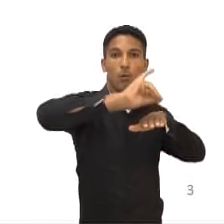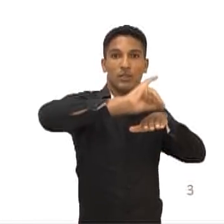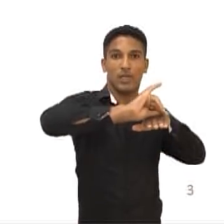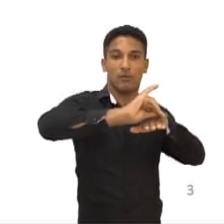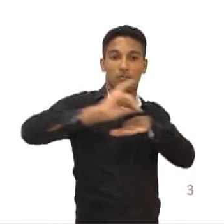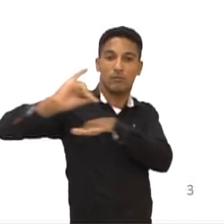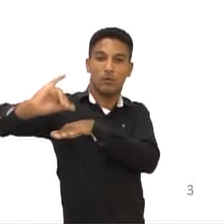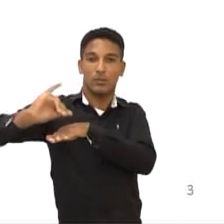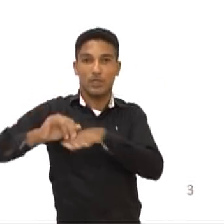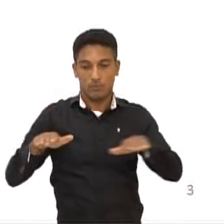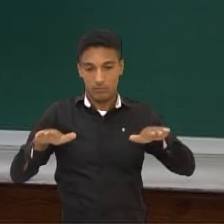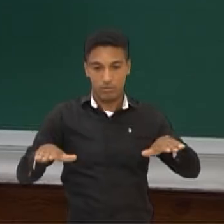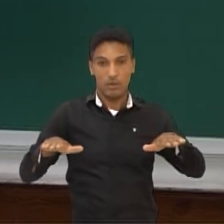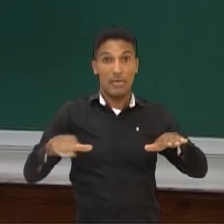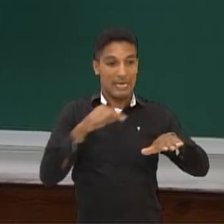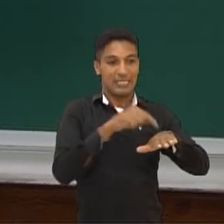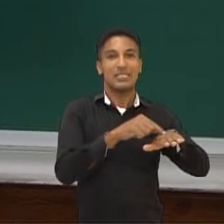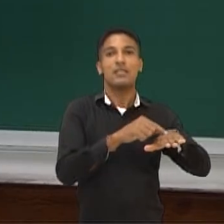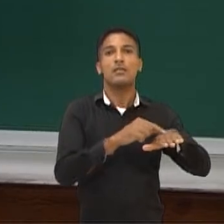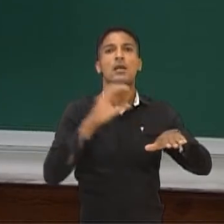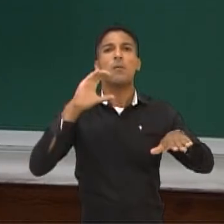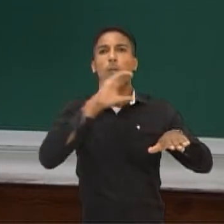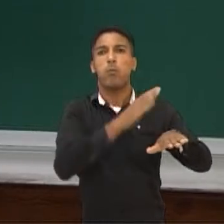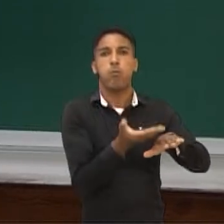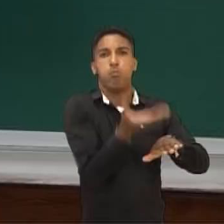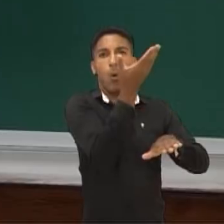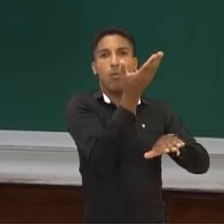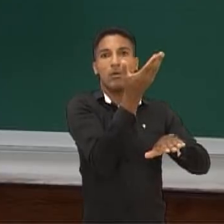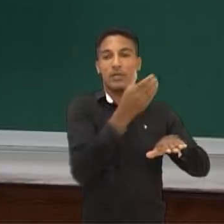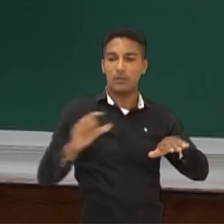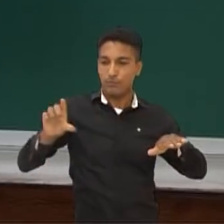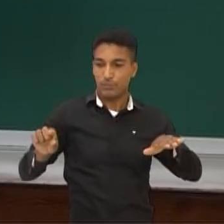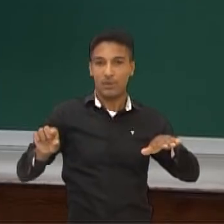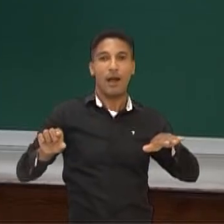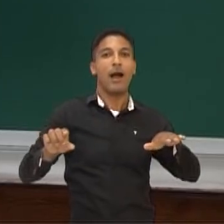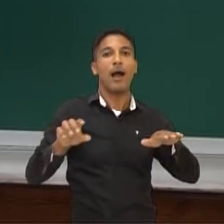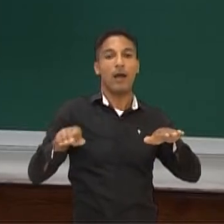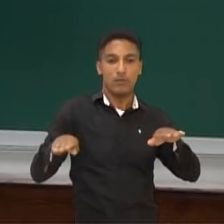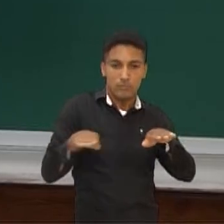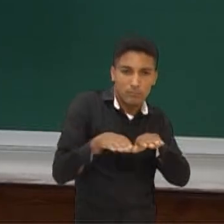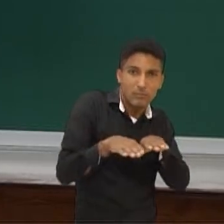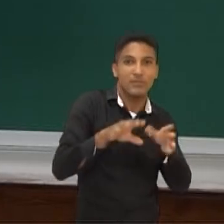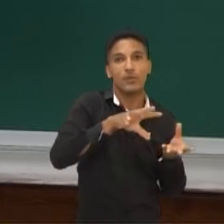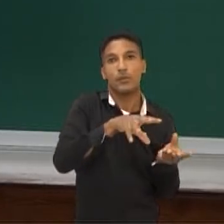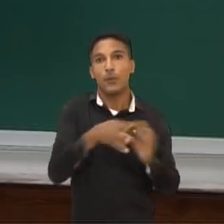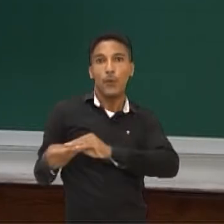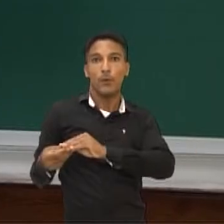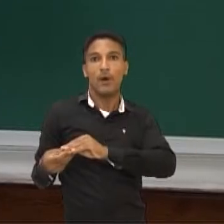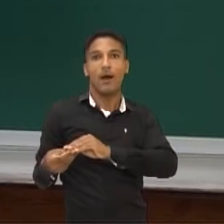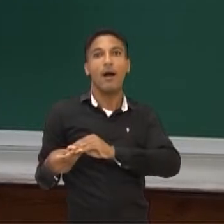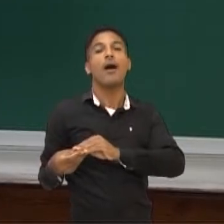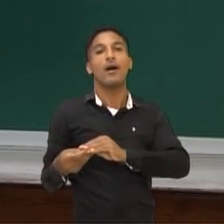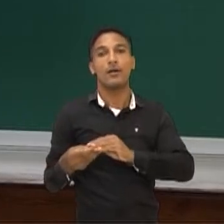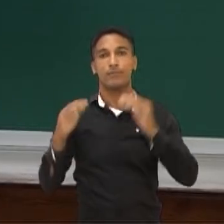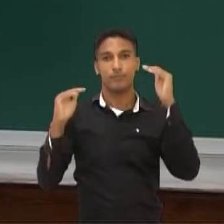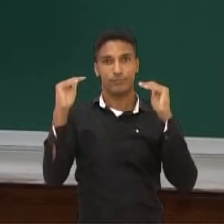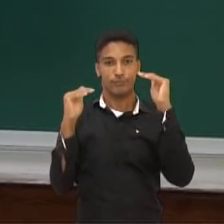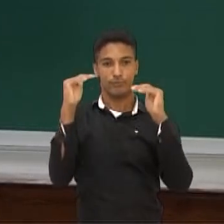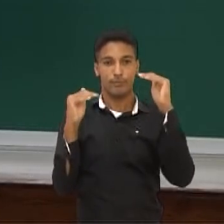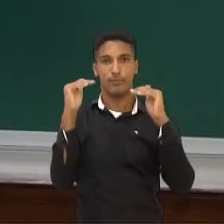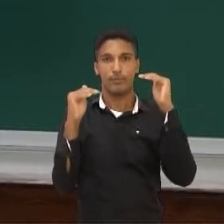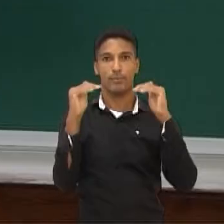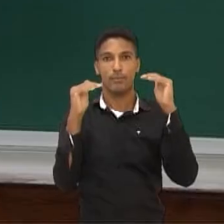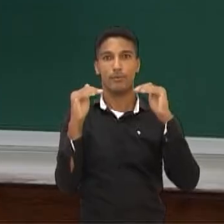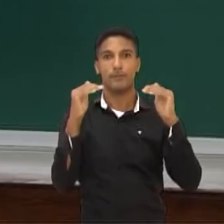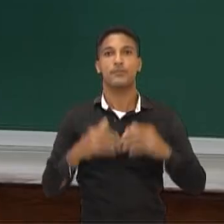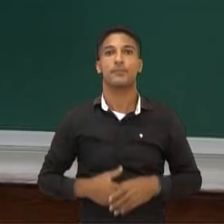de menor temperatura. Os corpos devem estar em diferentes temperaturas para ter calor. Tá? Quanto maior a diferença, mais calor